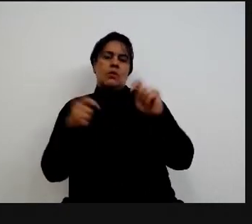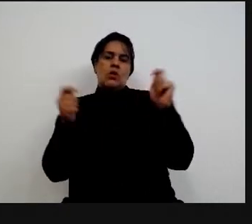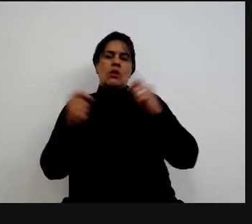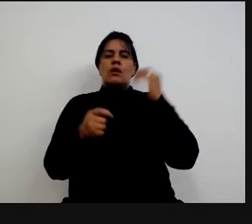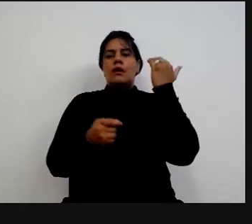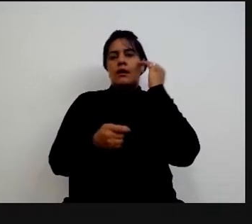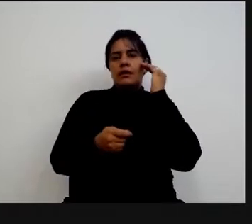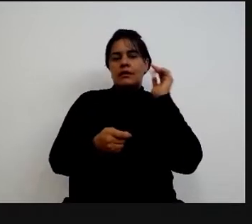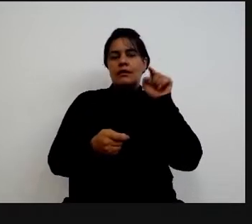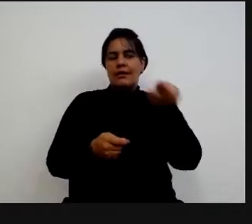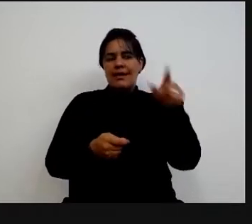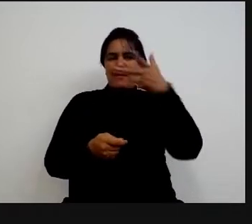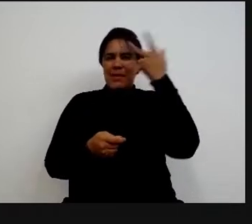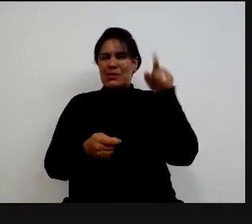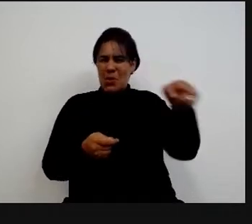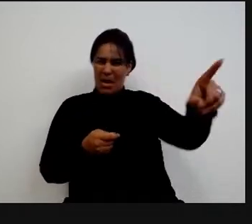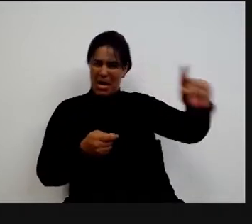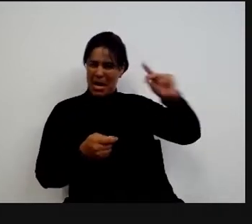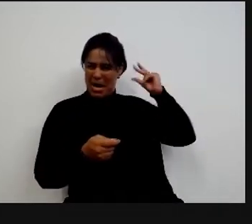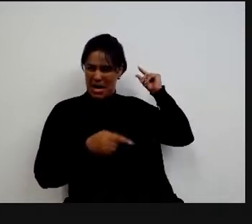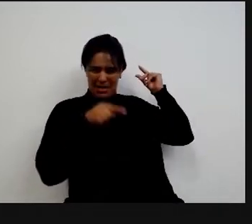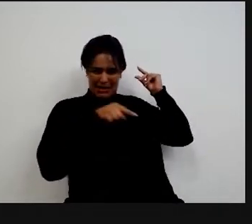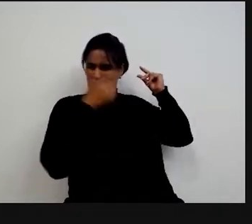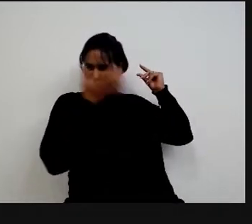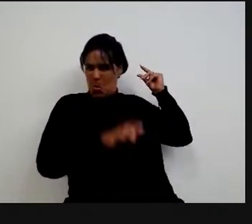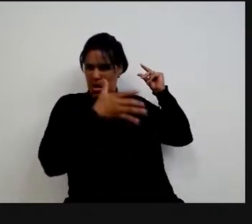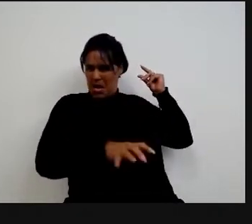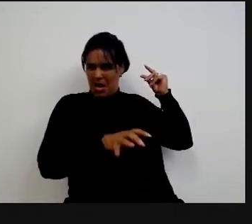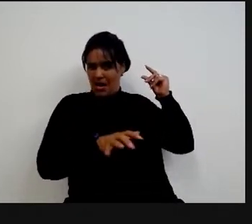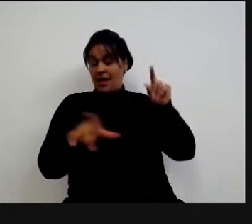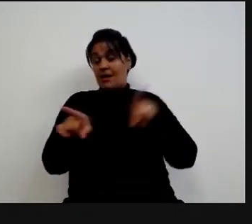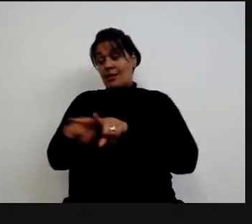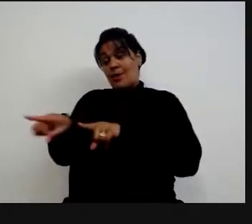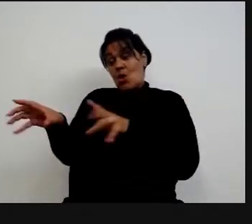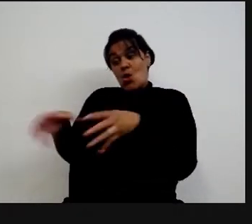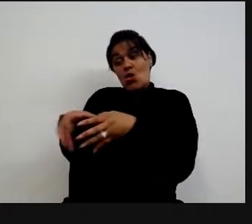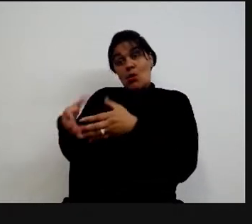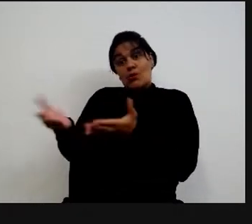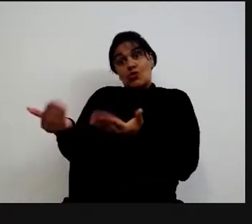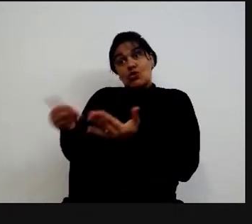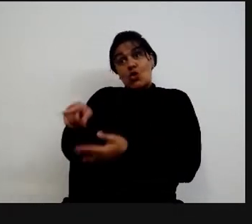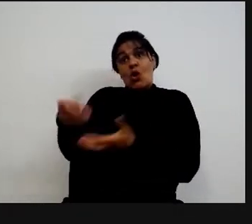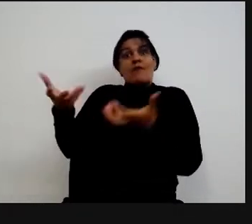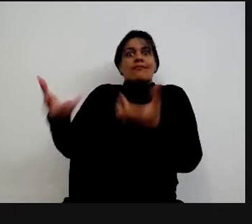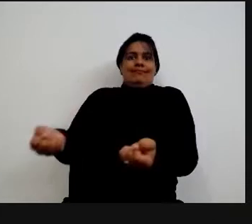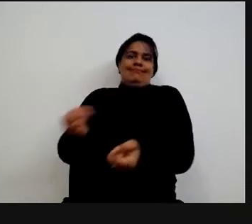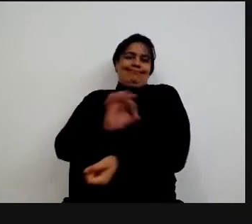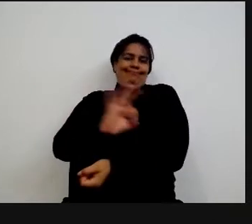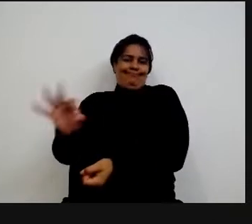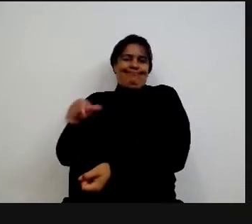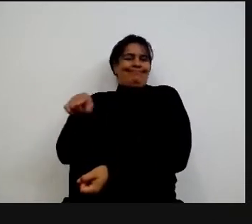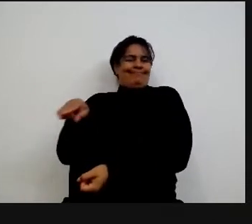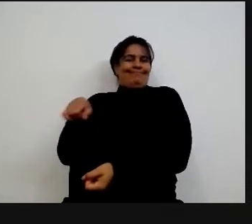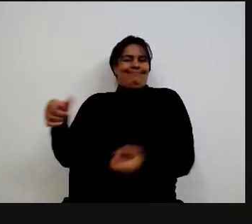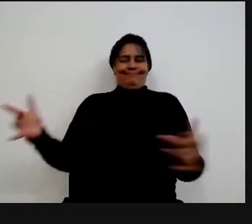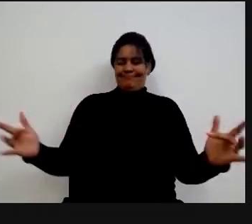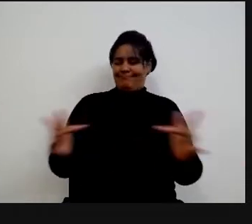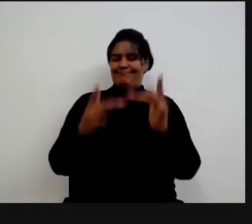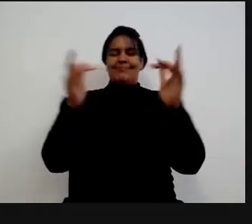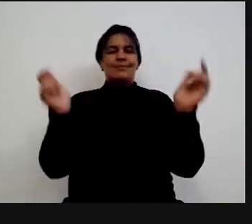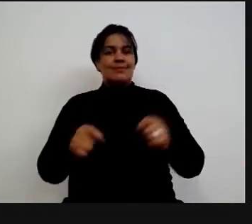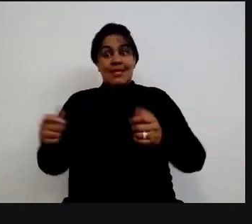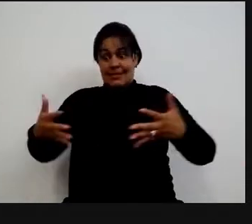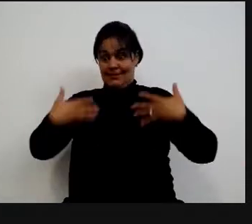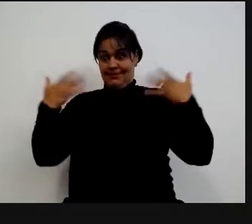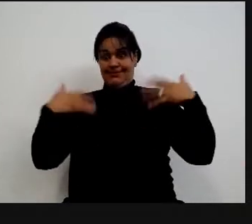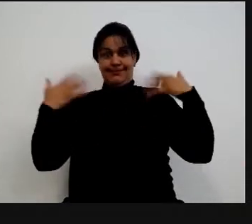pouquinho aquele que se diz jurássico e não quer de jeito nenhum, e essa galera mais jovem, o público mais jovem que está empolgado,